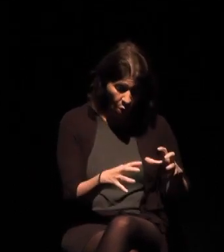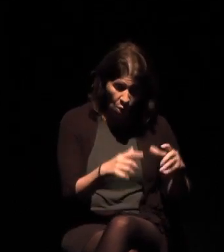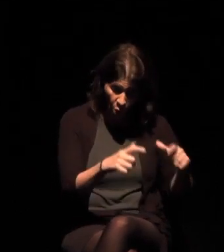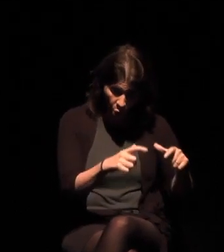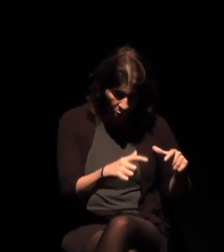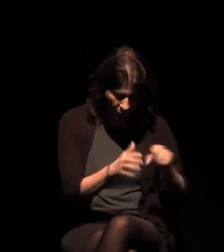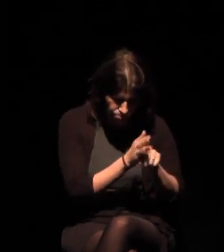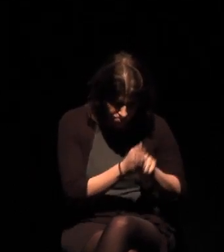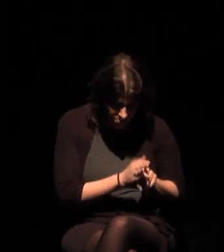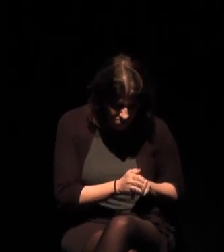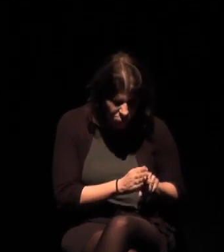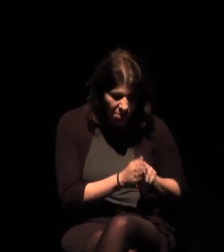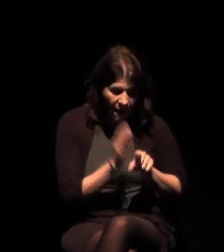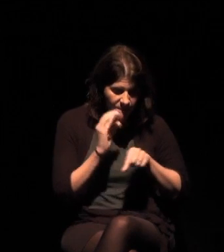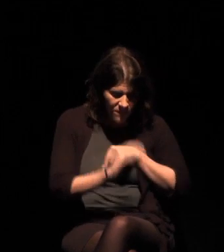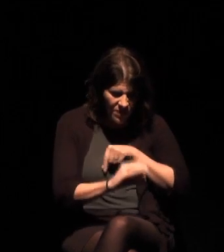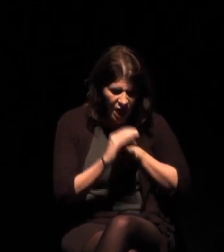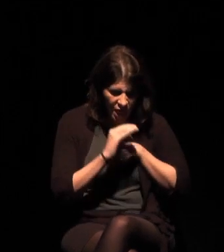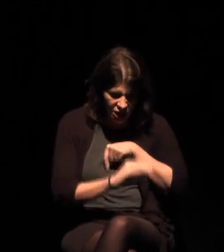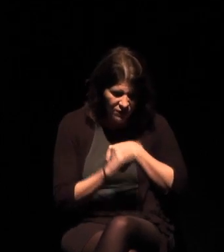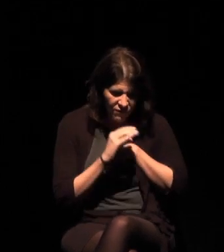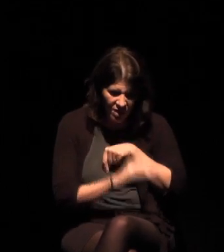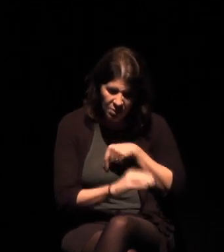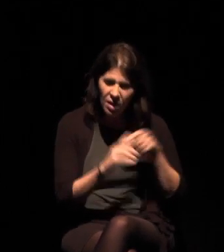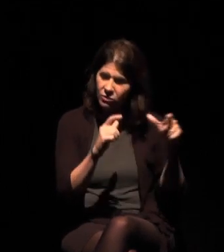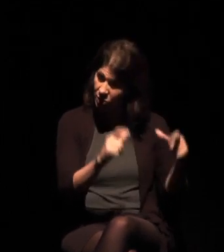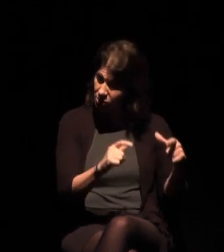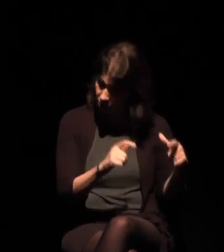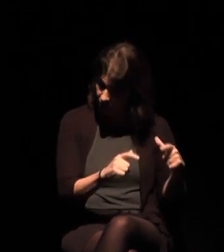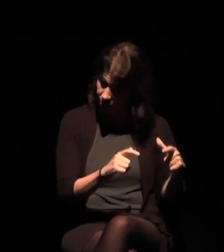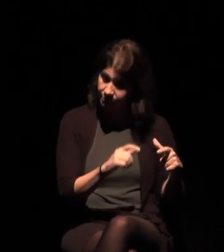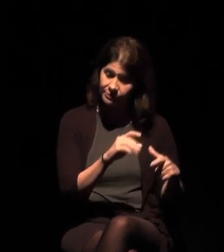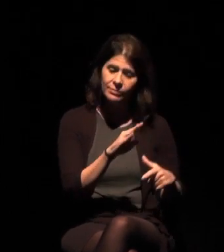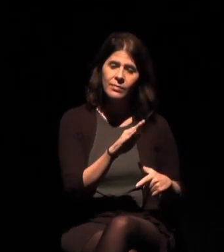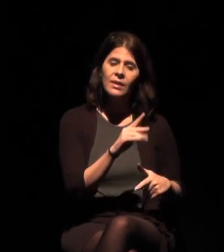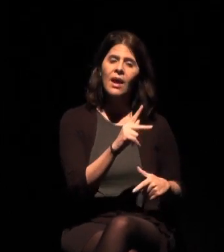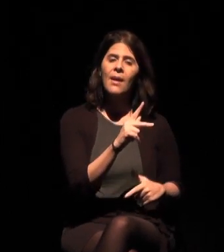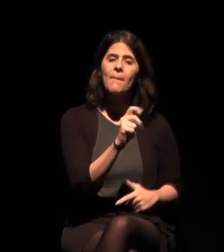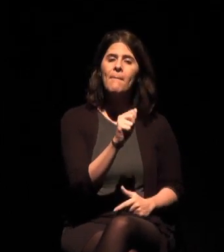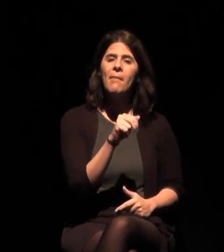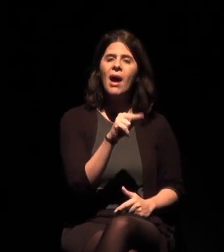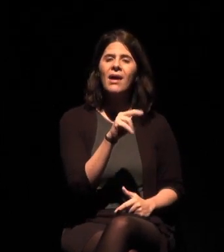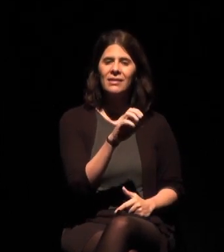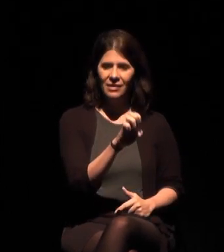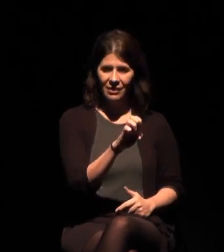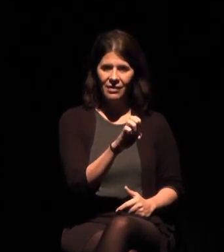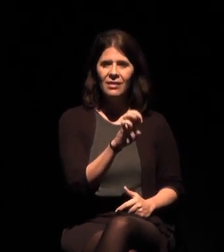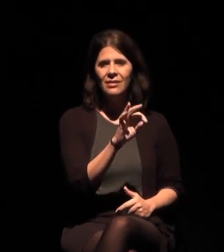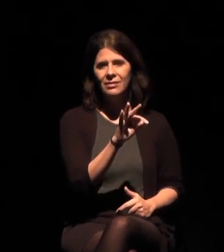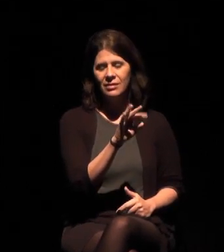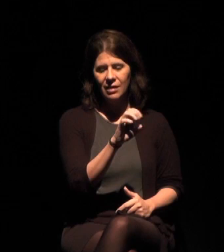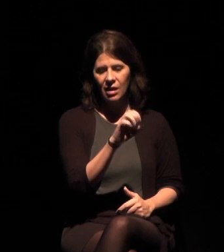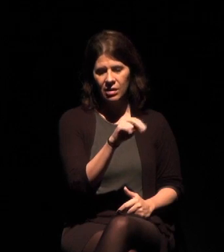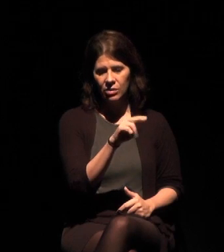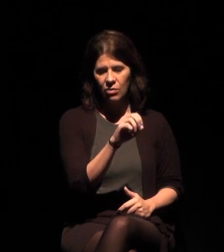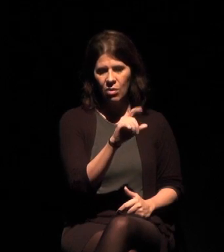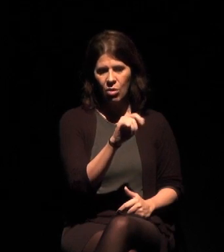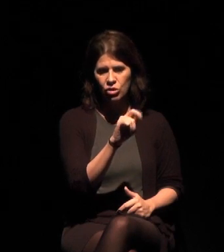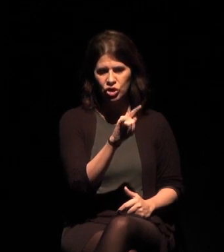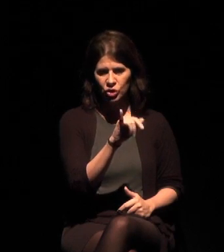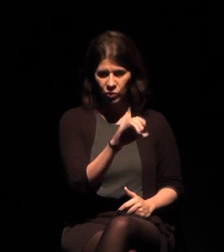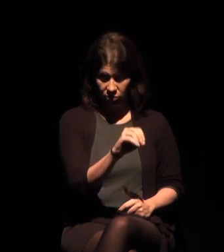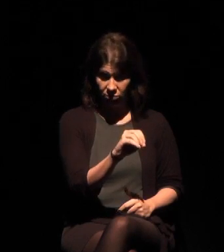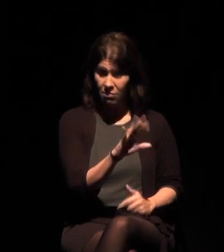investimentos muito grandes nestes parques que depois podem do penta acabar